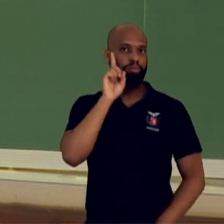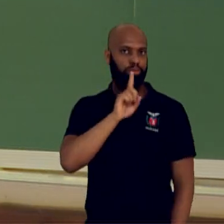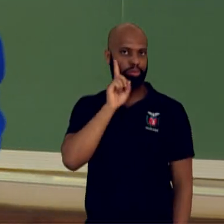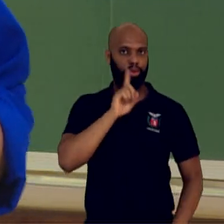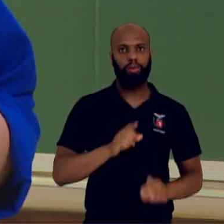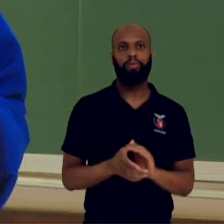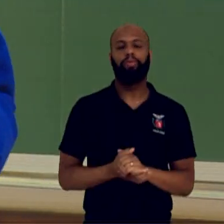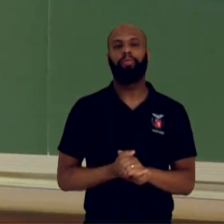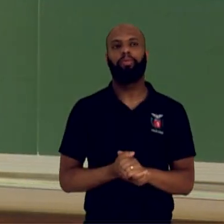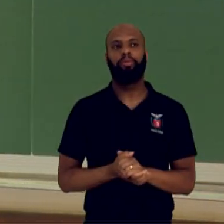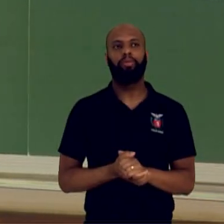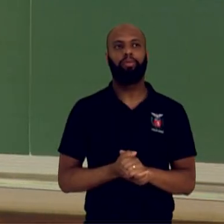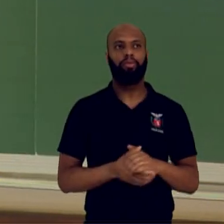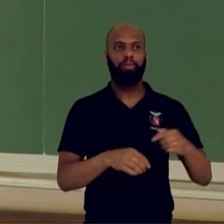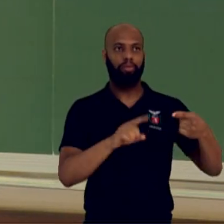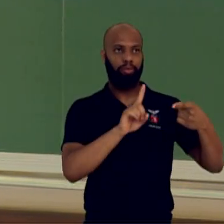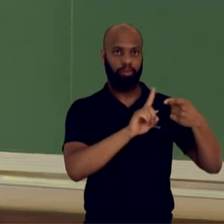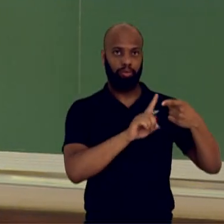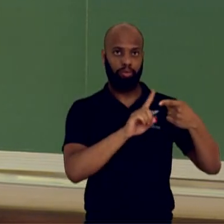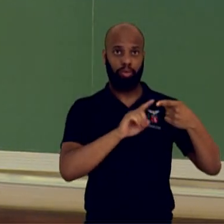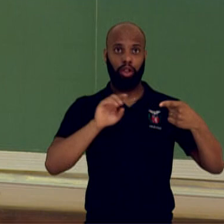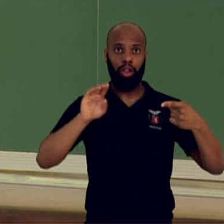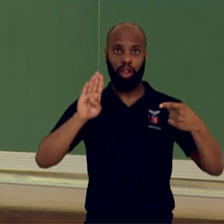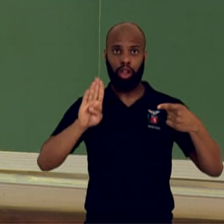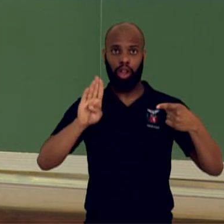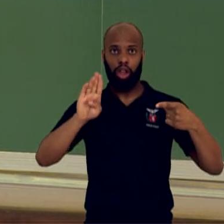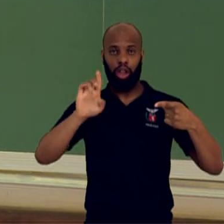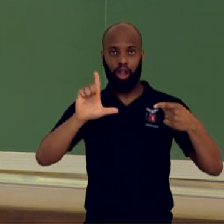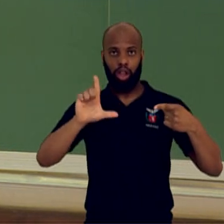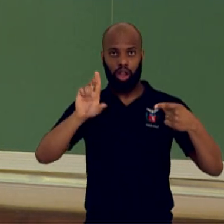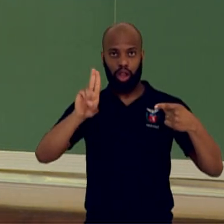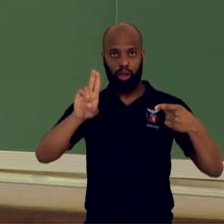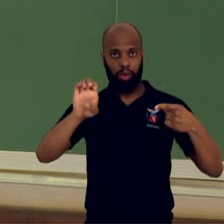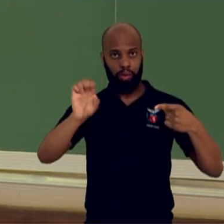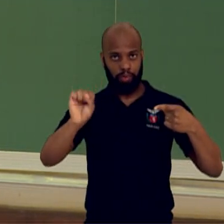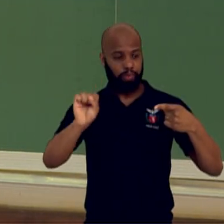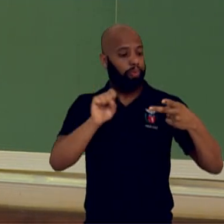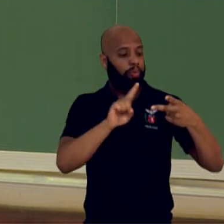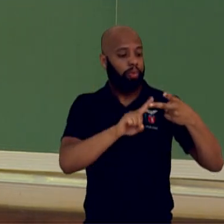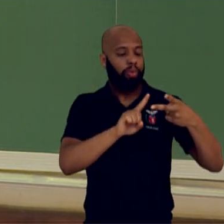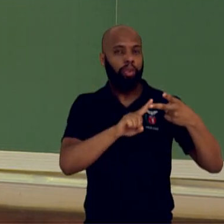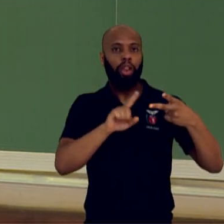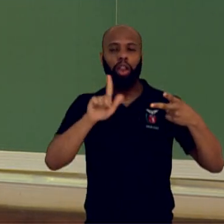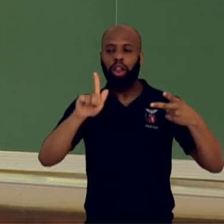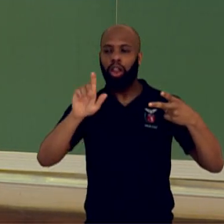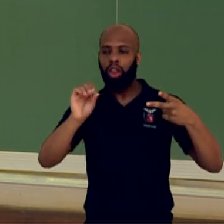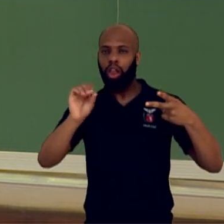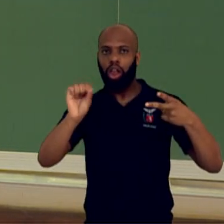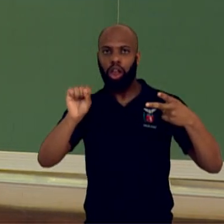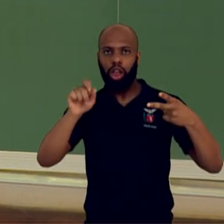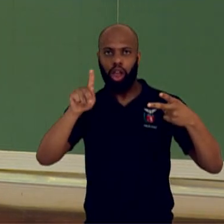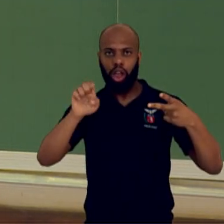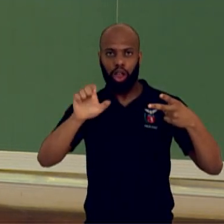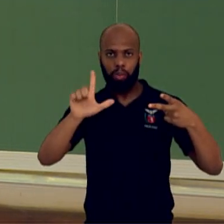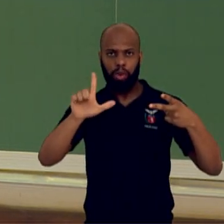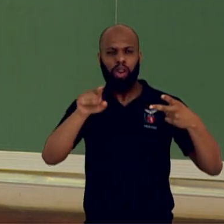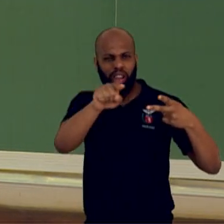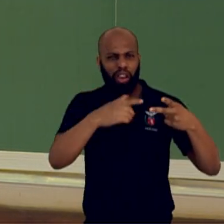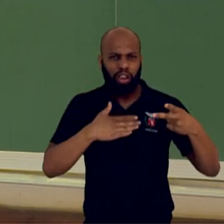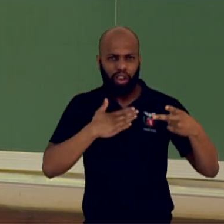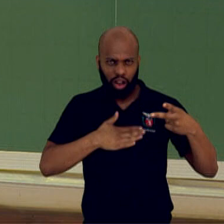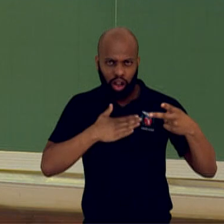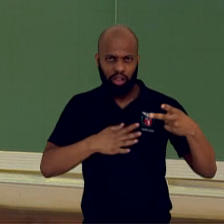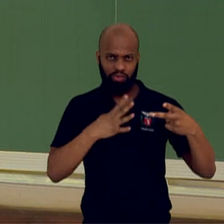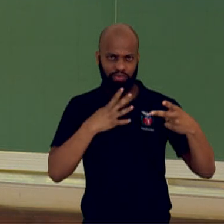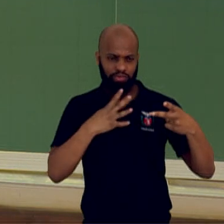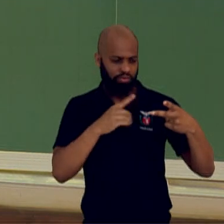quê? É o gospel, né, que vocês conhecem a música gospel, já escutaram alguma vez?